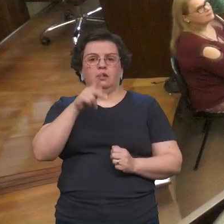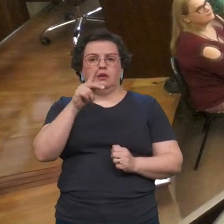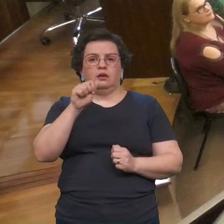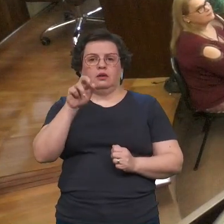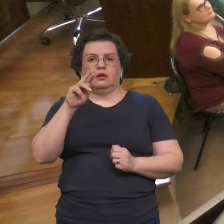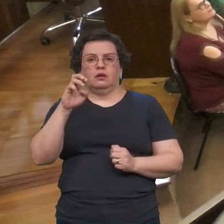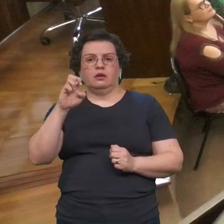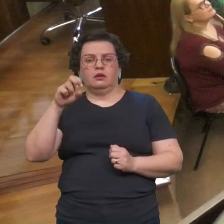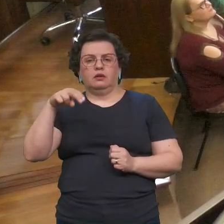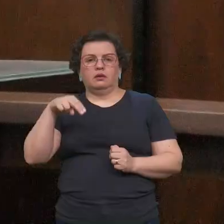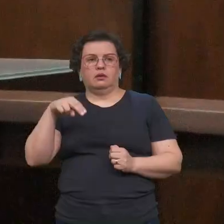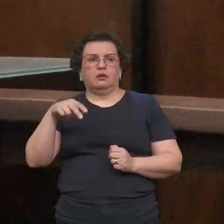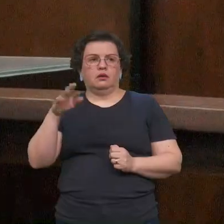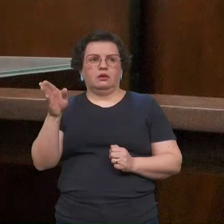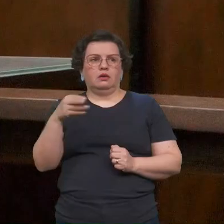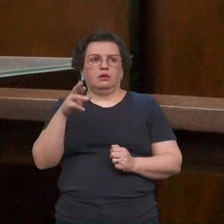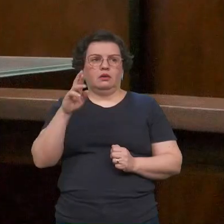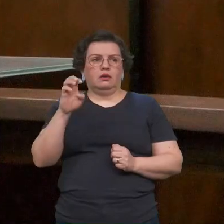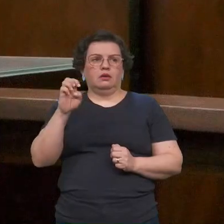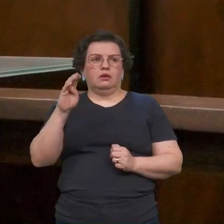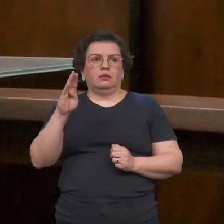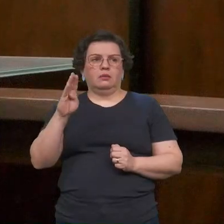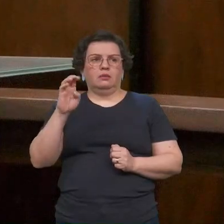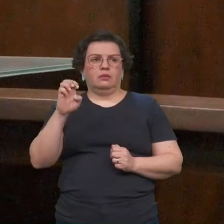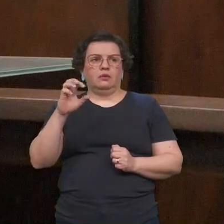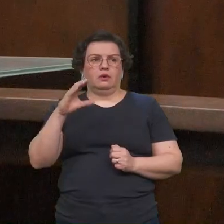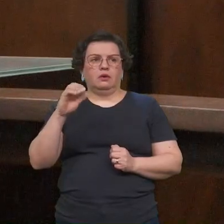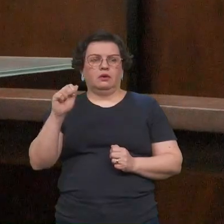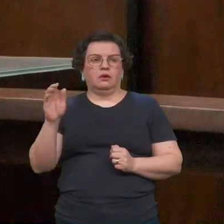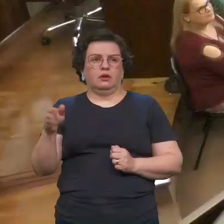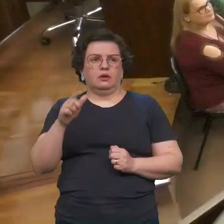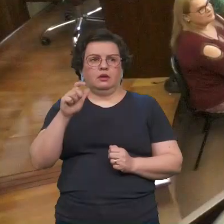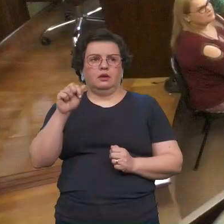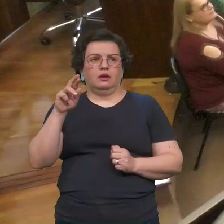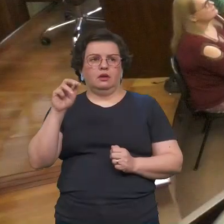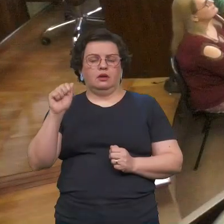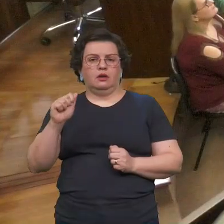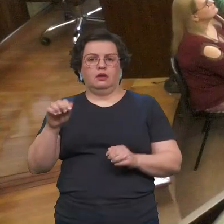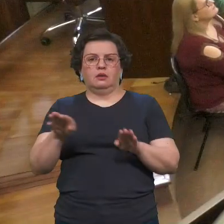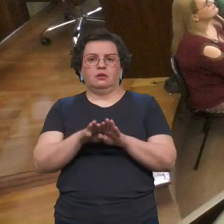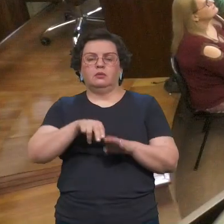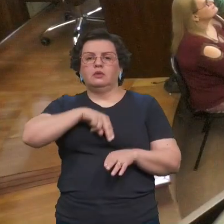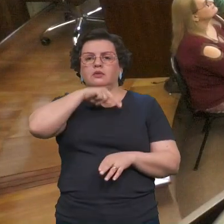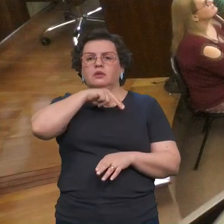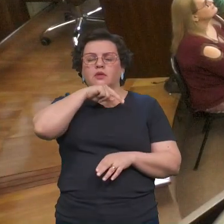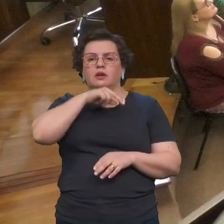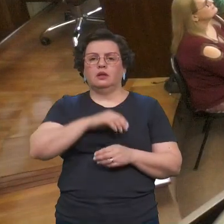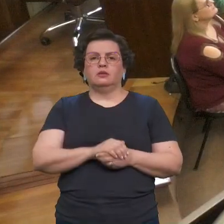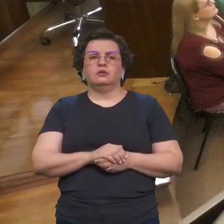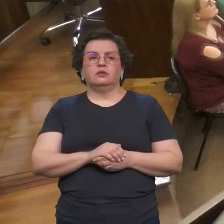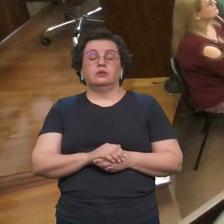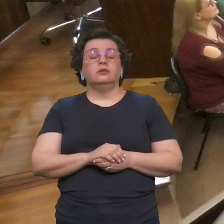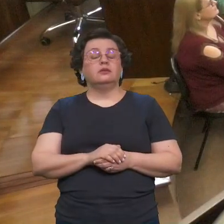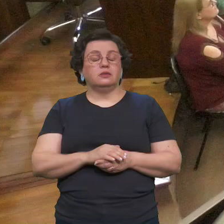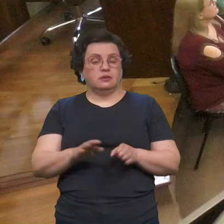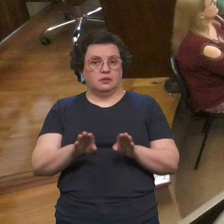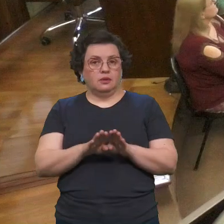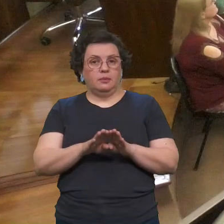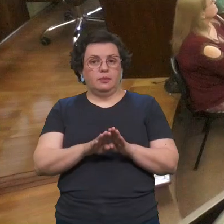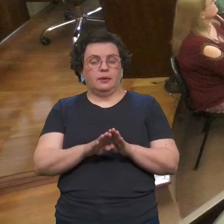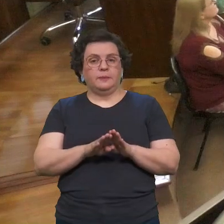Lara e dos netos. Muito obrigada pela presença. Registramos e agradecemos a presença das nossas